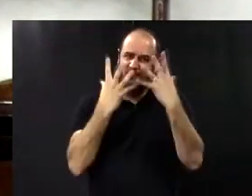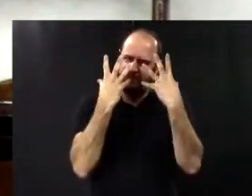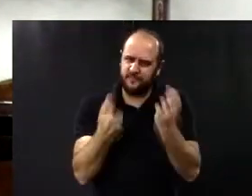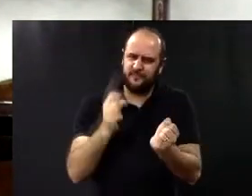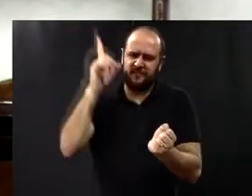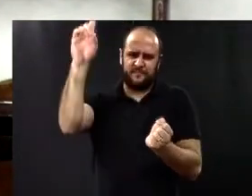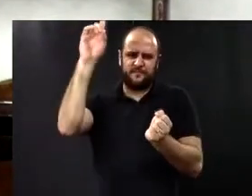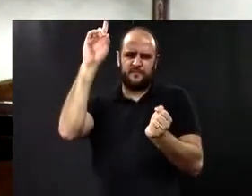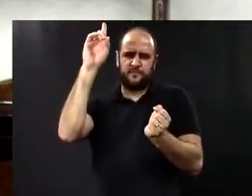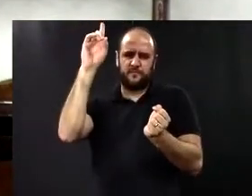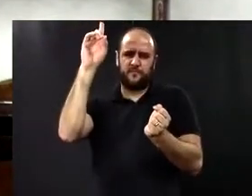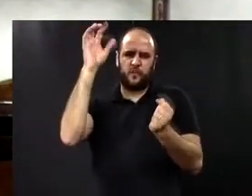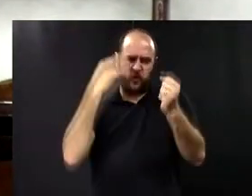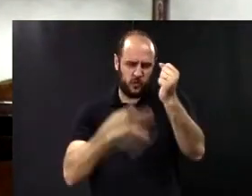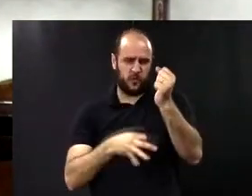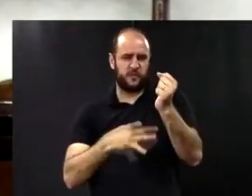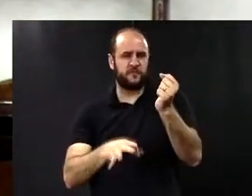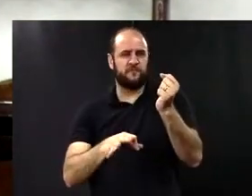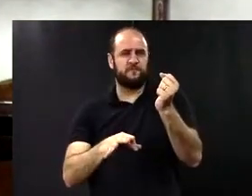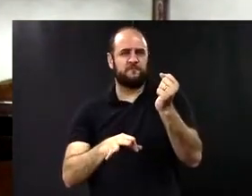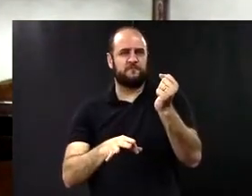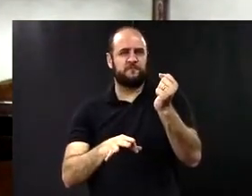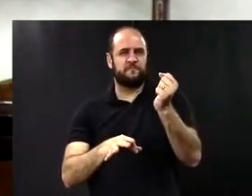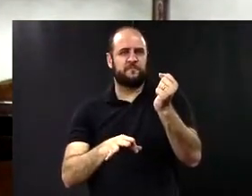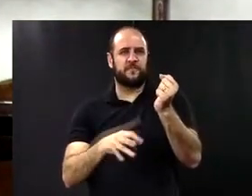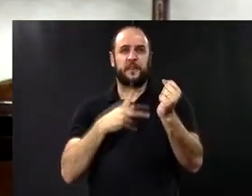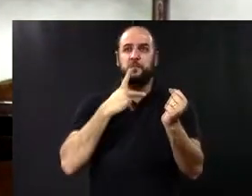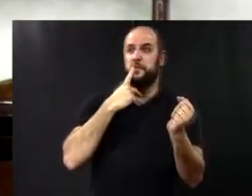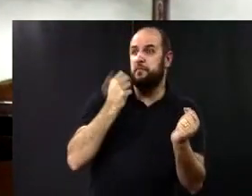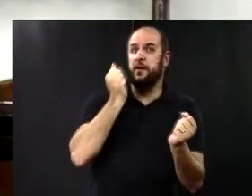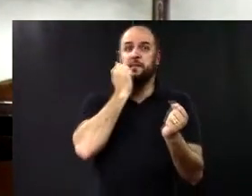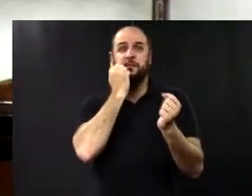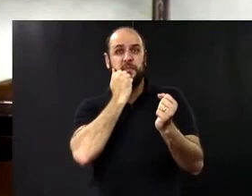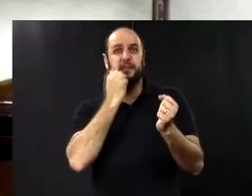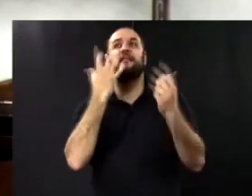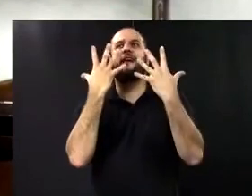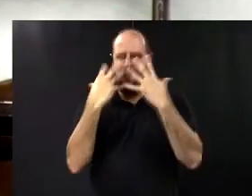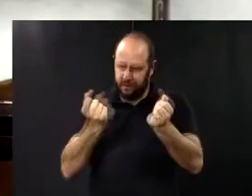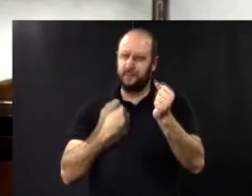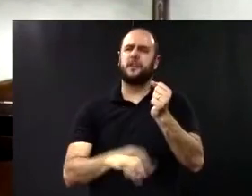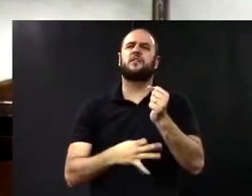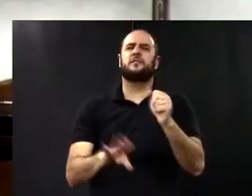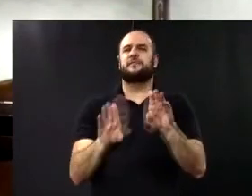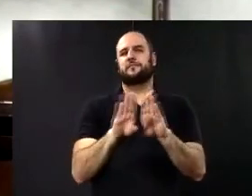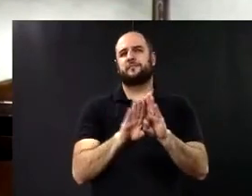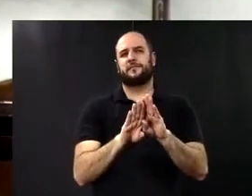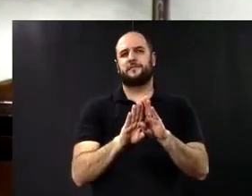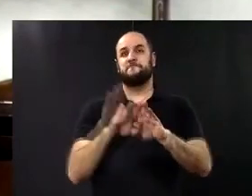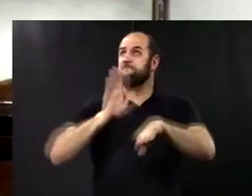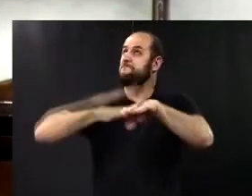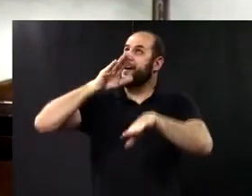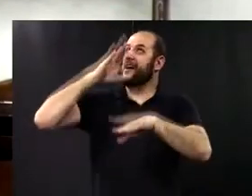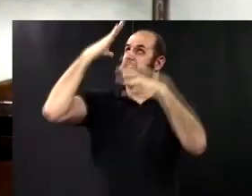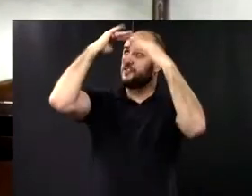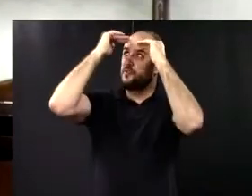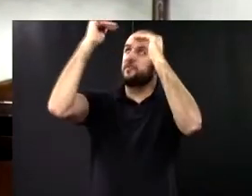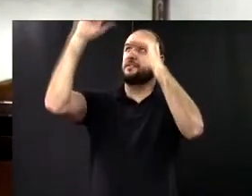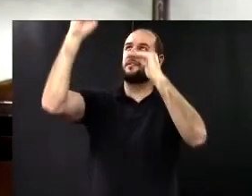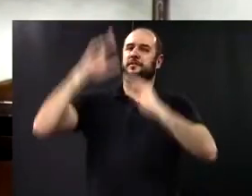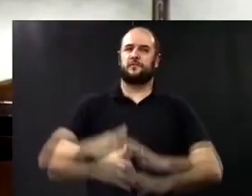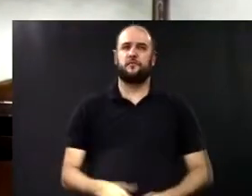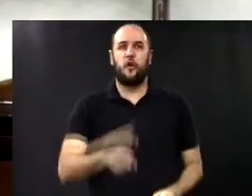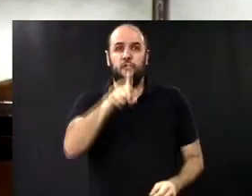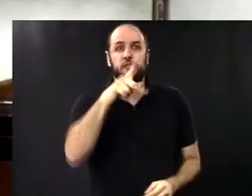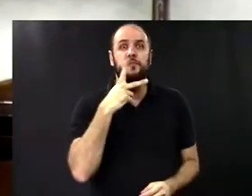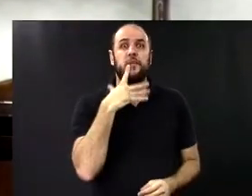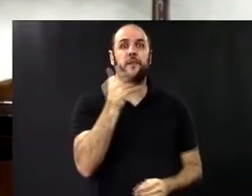quanto mais ao seu Pai espiritual, que é Deus. E uma coisa muito importante a você, pai,